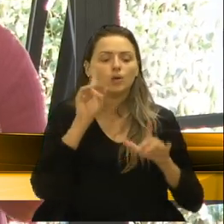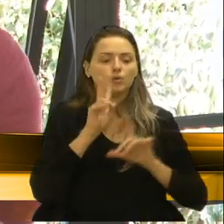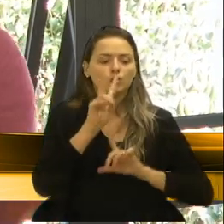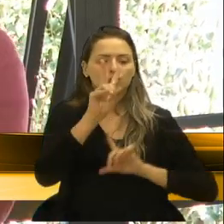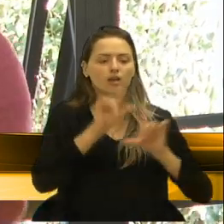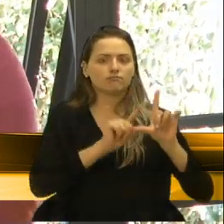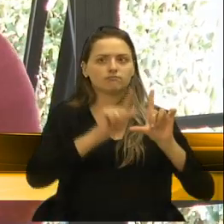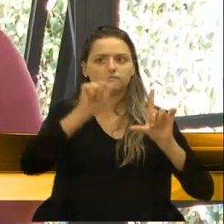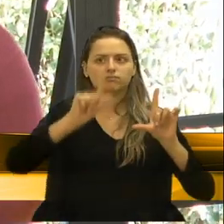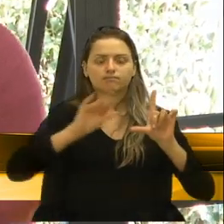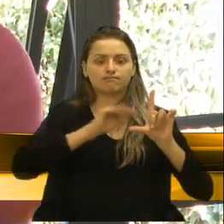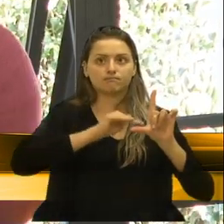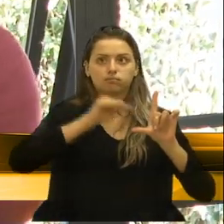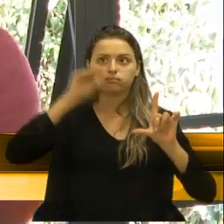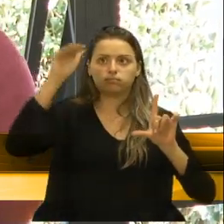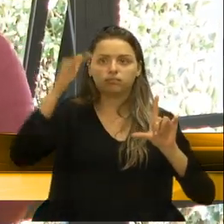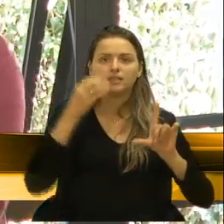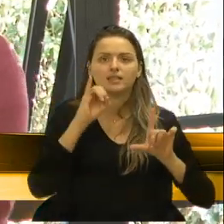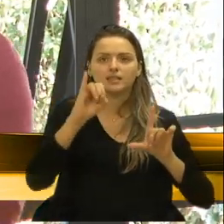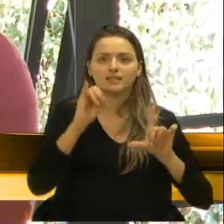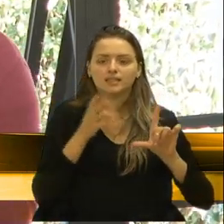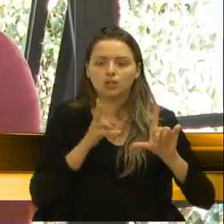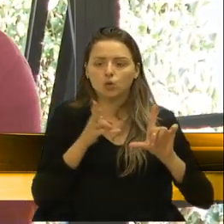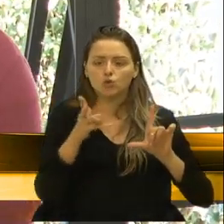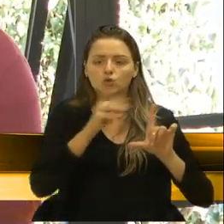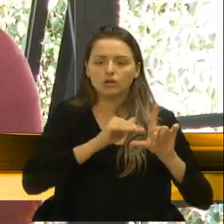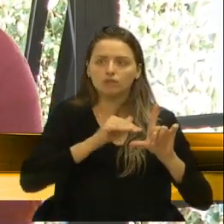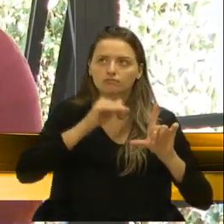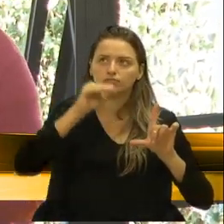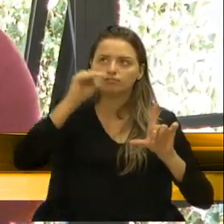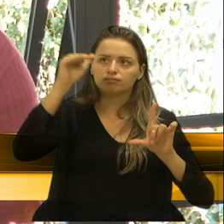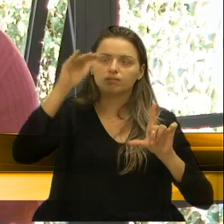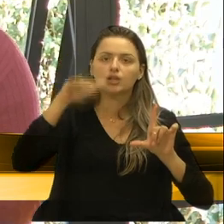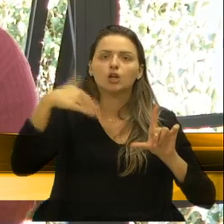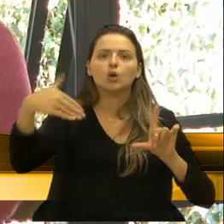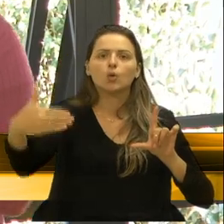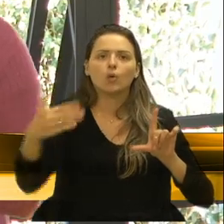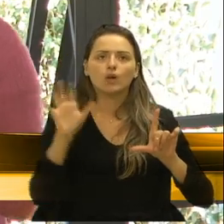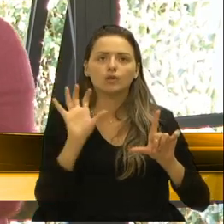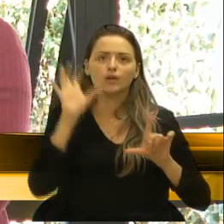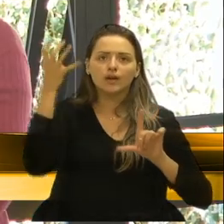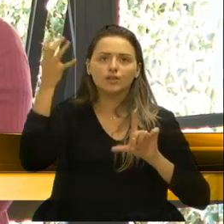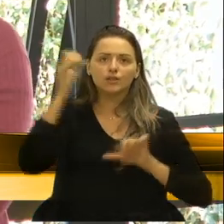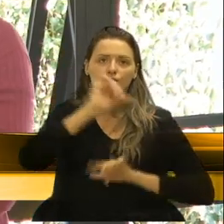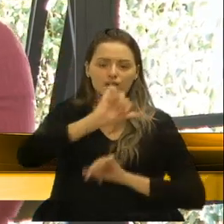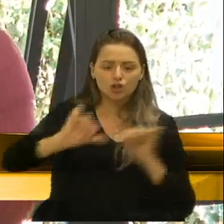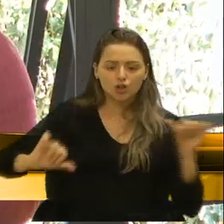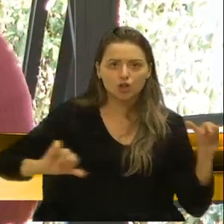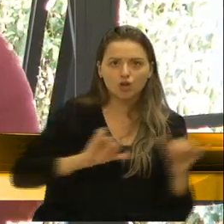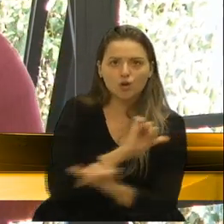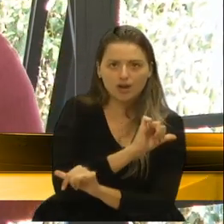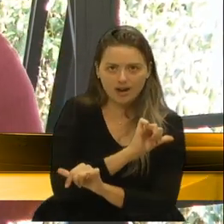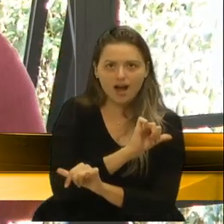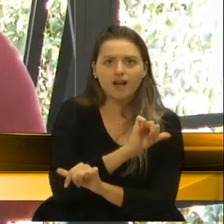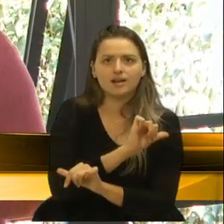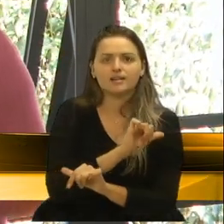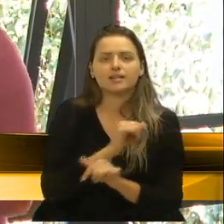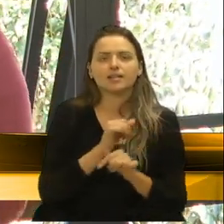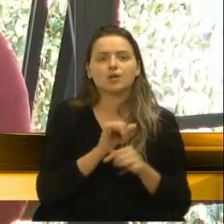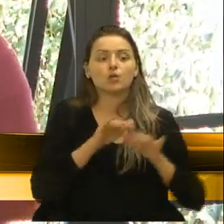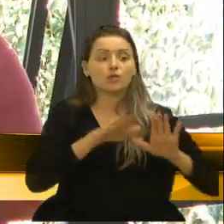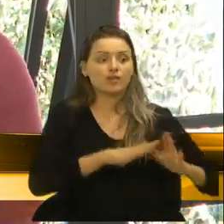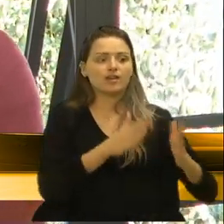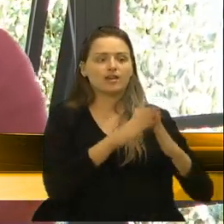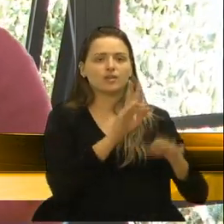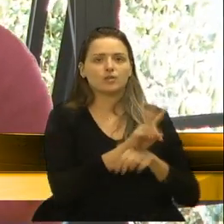essa subida, se ele se permanecer subindo, quando a gente resolver mudar a forma e a medida política, a gente já